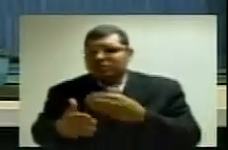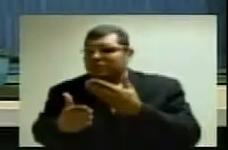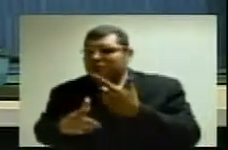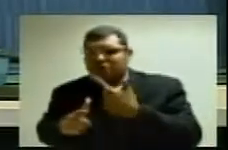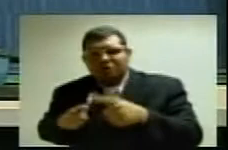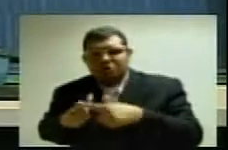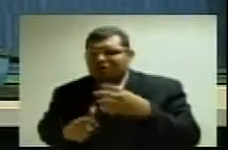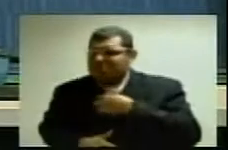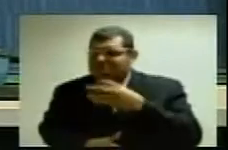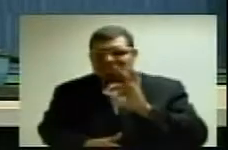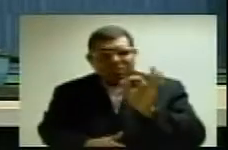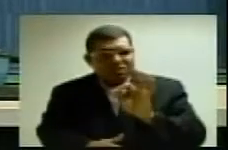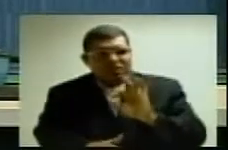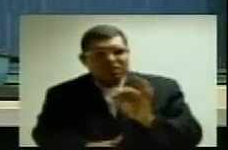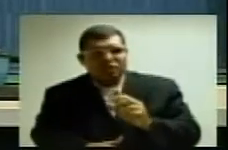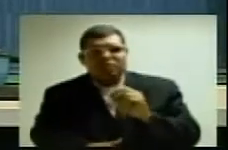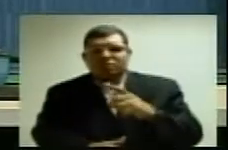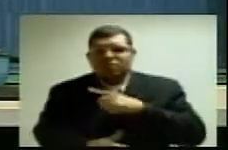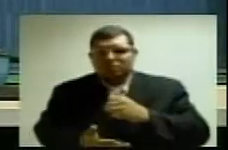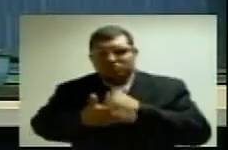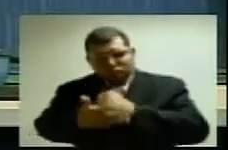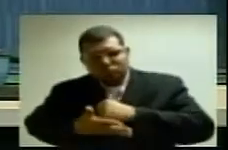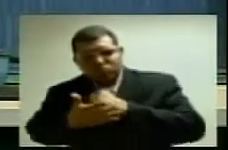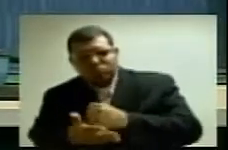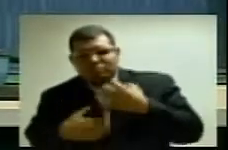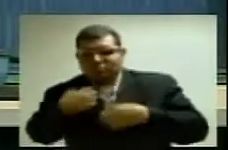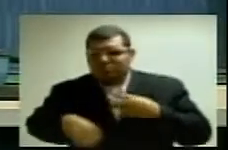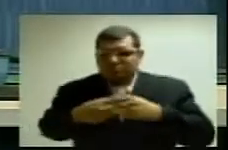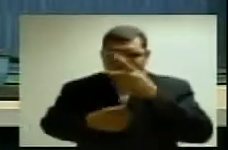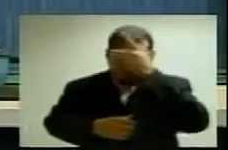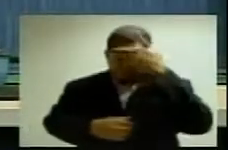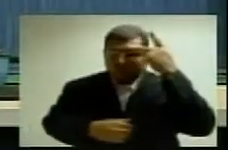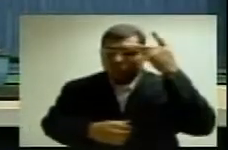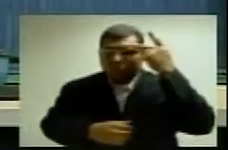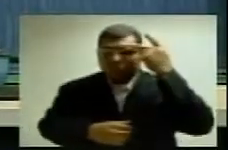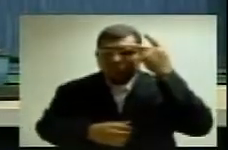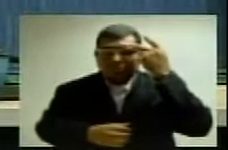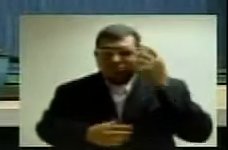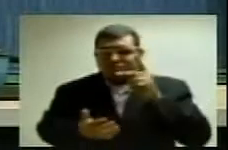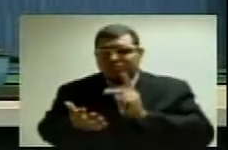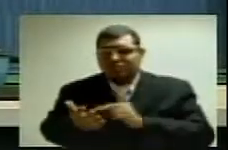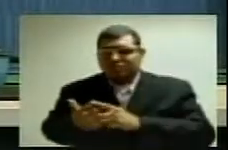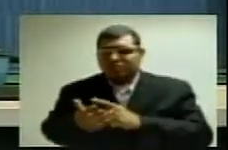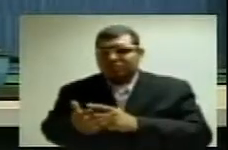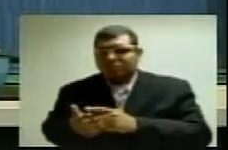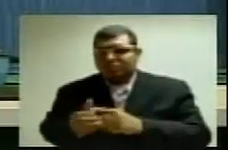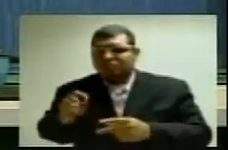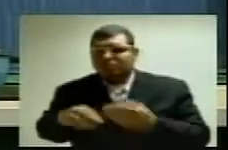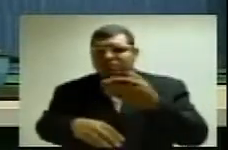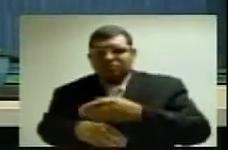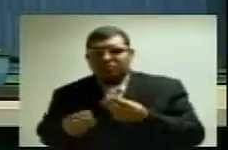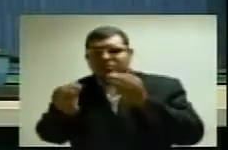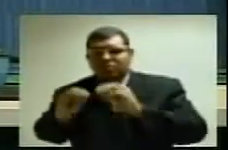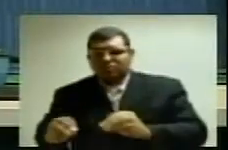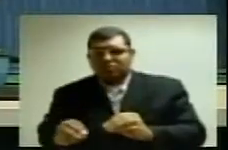promiscuidade sem limites para atendimento dos anseios dos componentes da verdadeira corte que